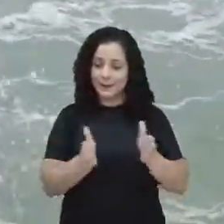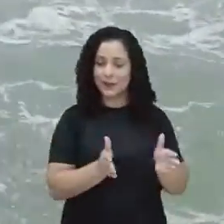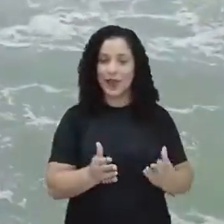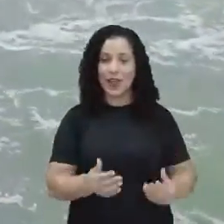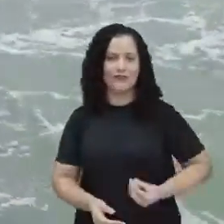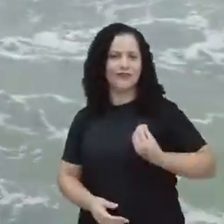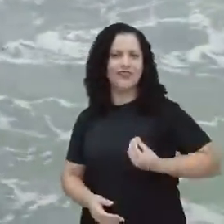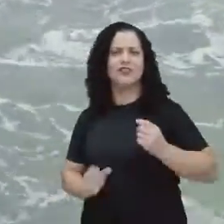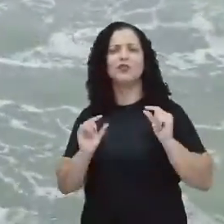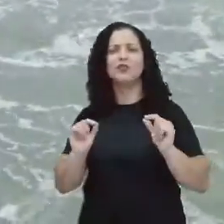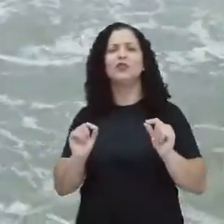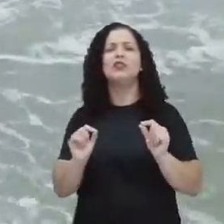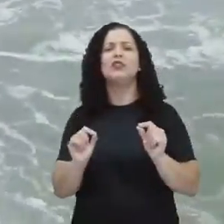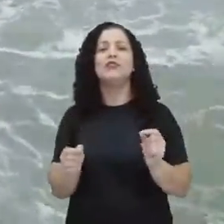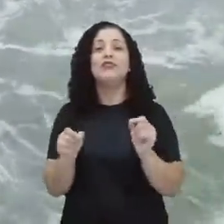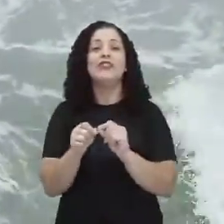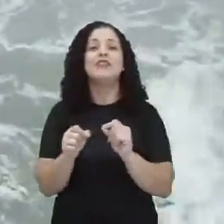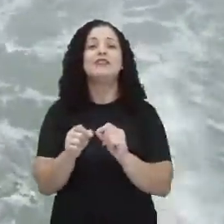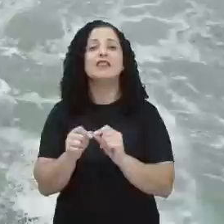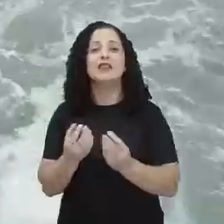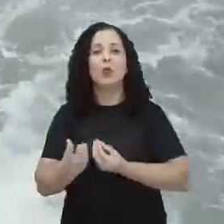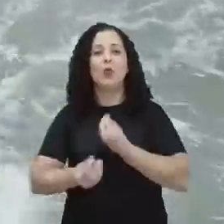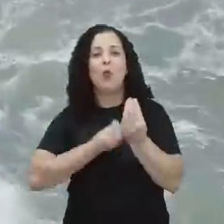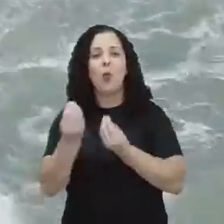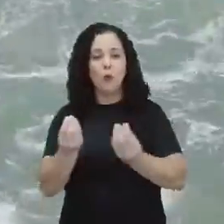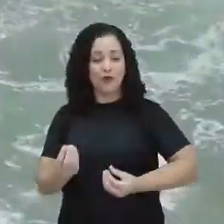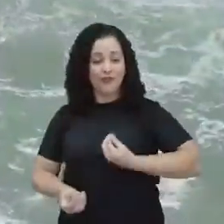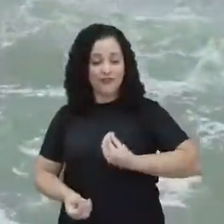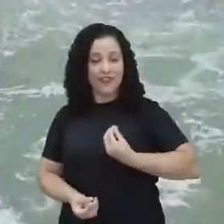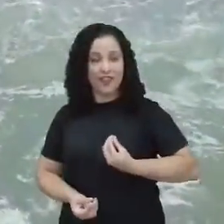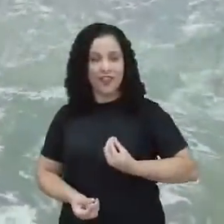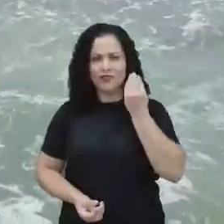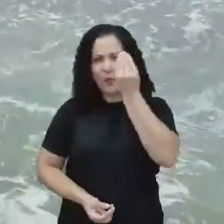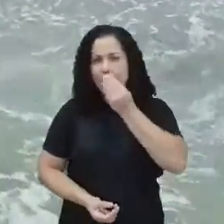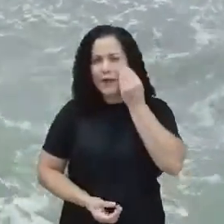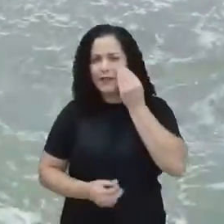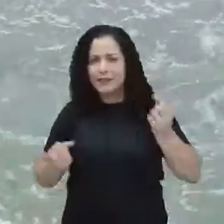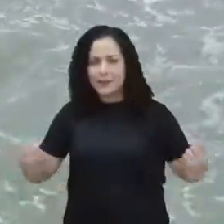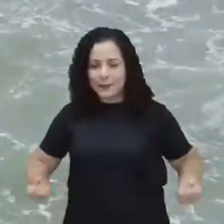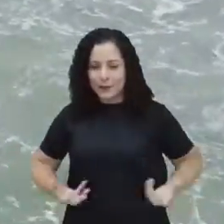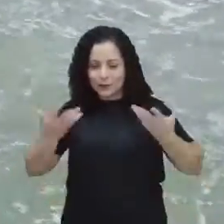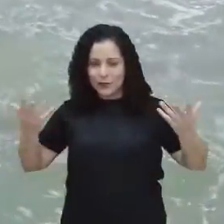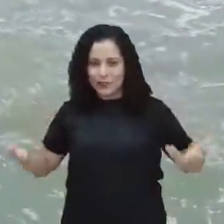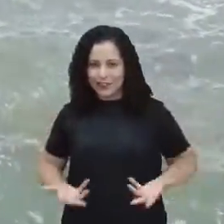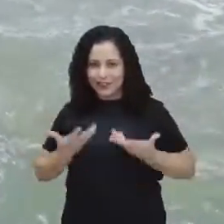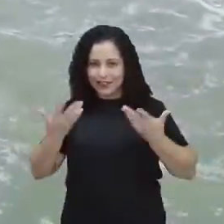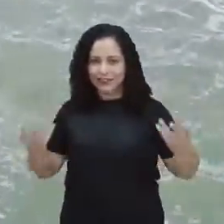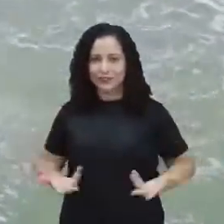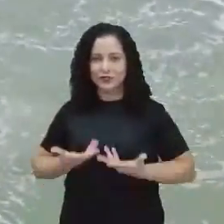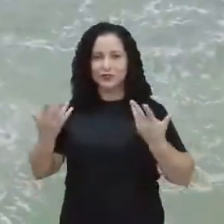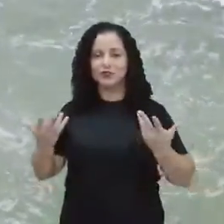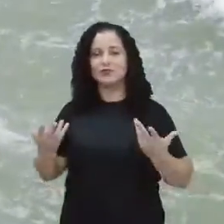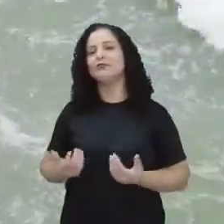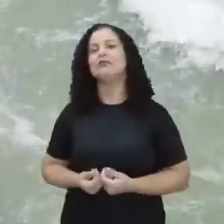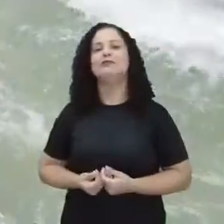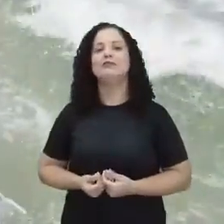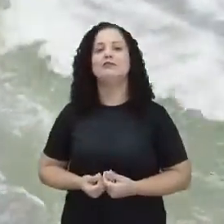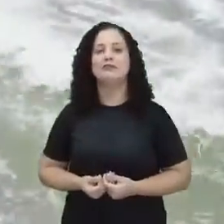que é que a gente está fazendo dela? Como é que a gente pode estar cada vez mais se estimulando? A gente está